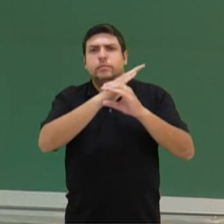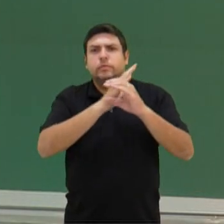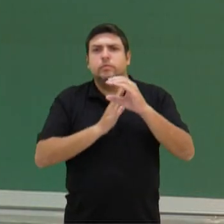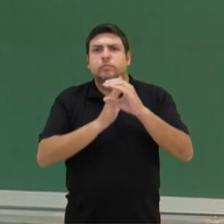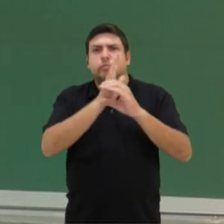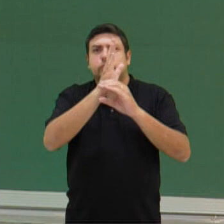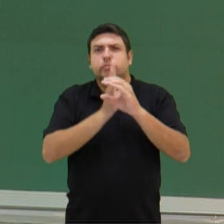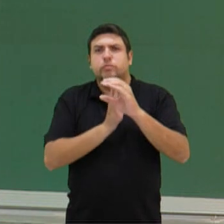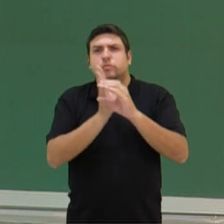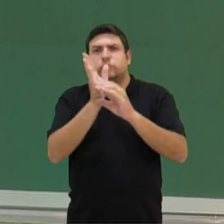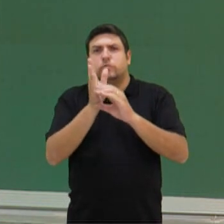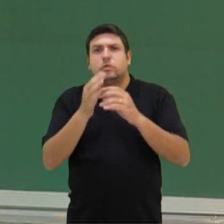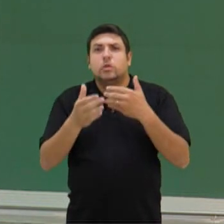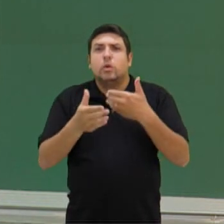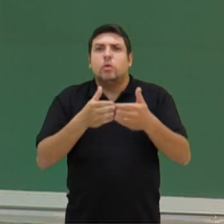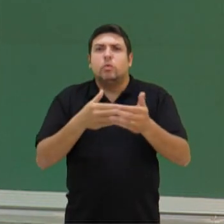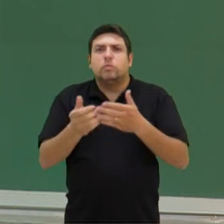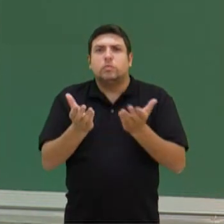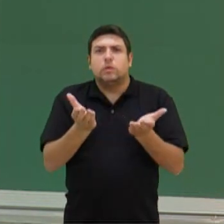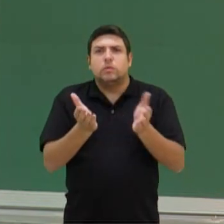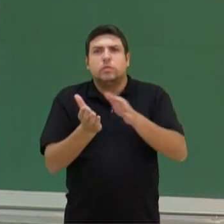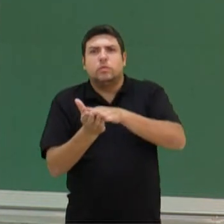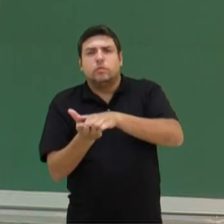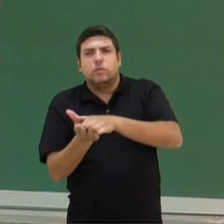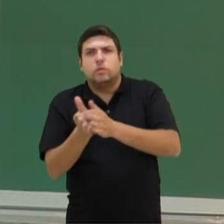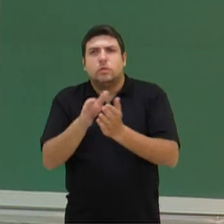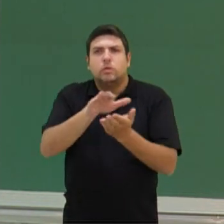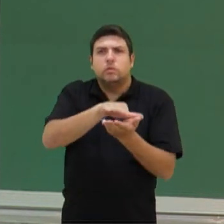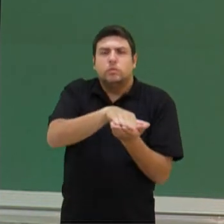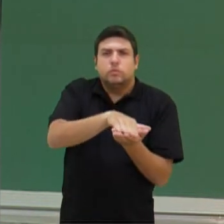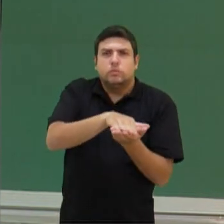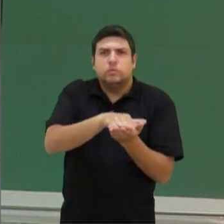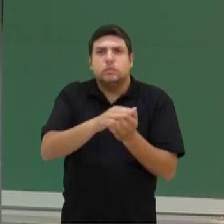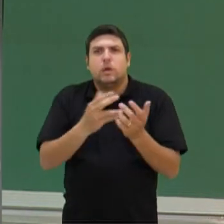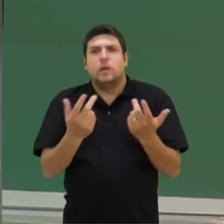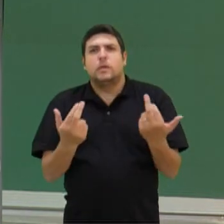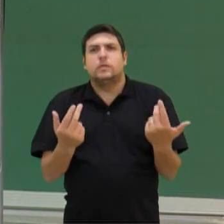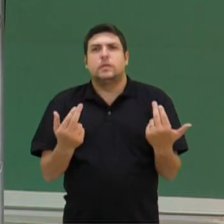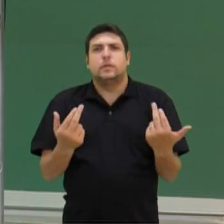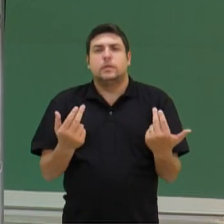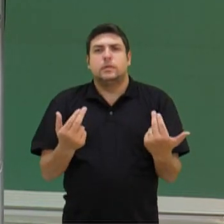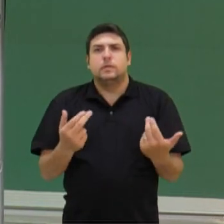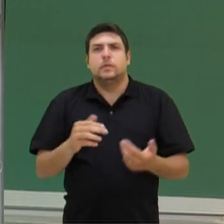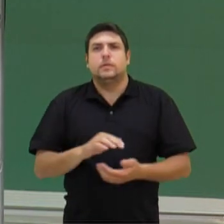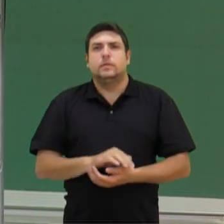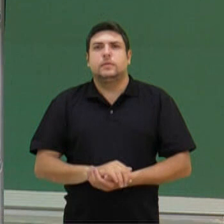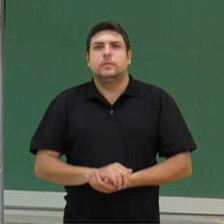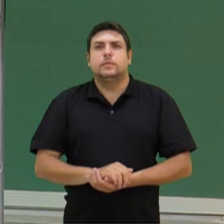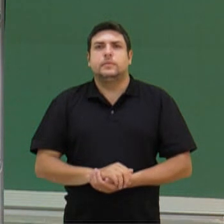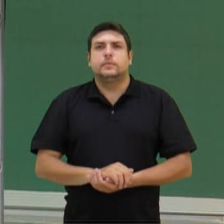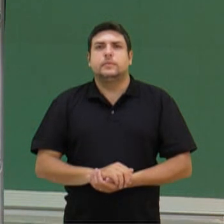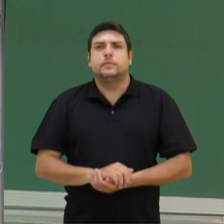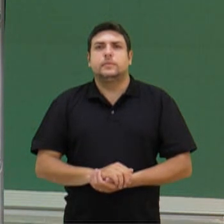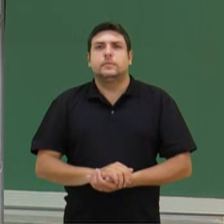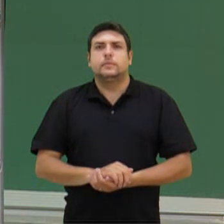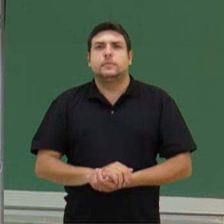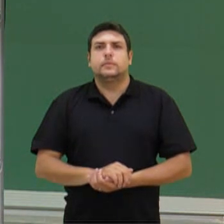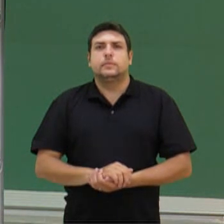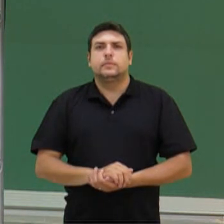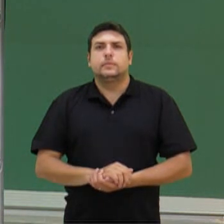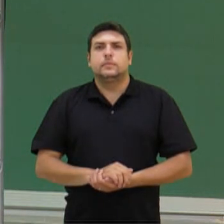você fizer a dobra, você consegue ter a mesma proporção, a mesma simetria na imagem.